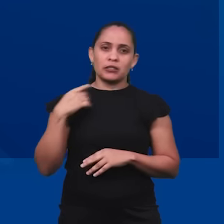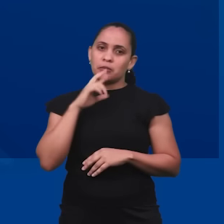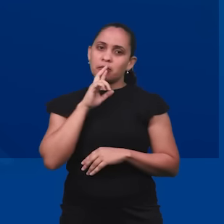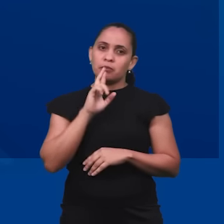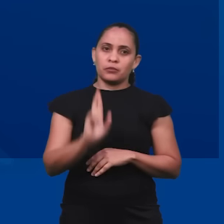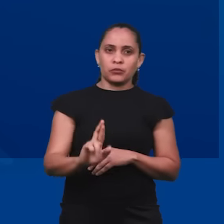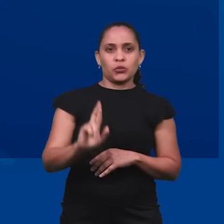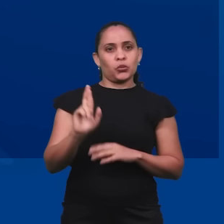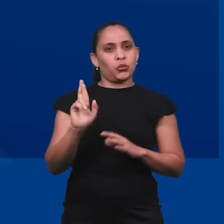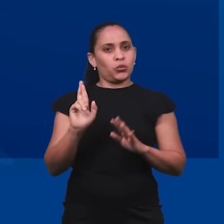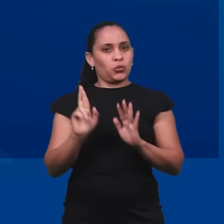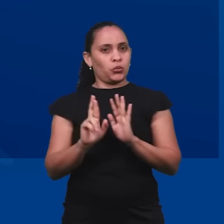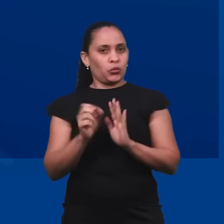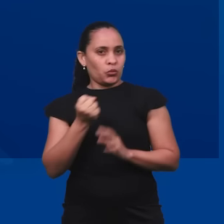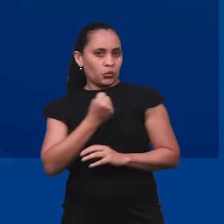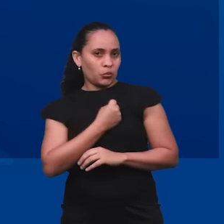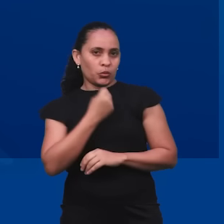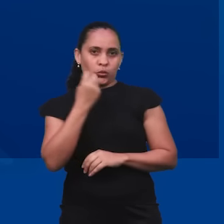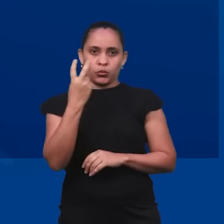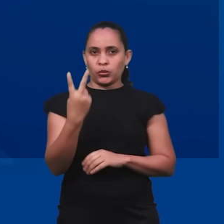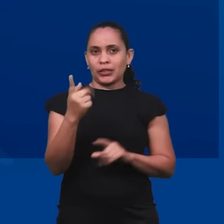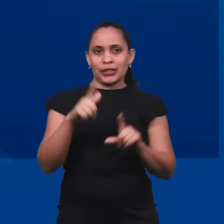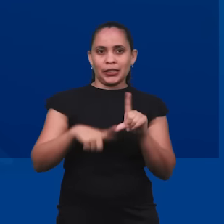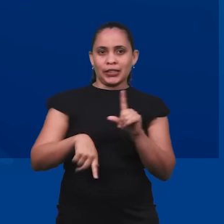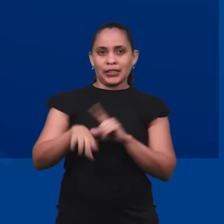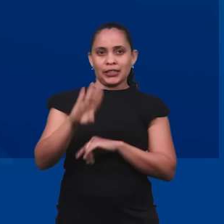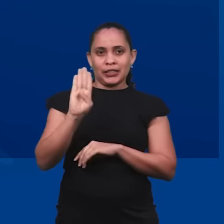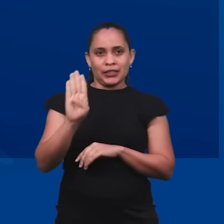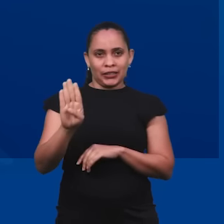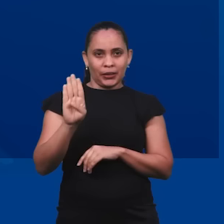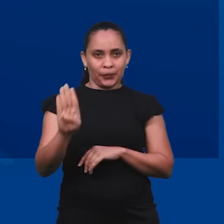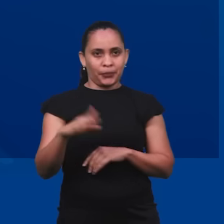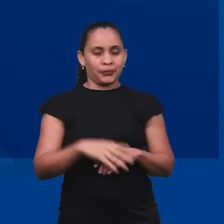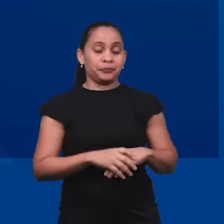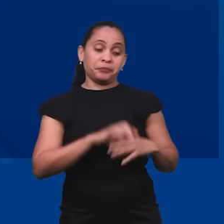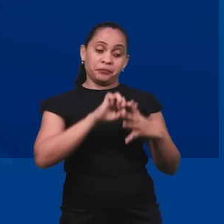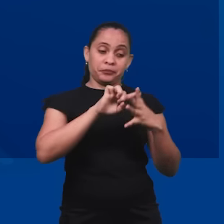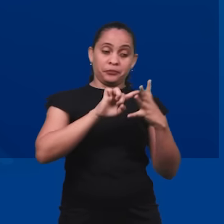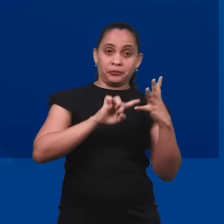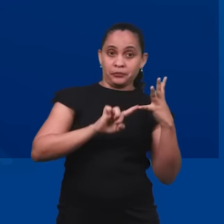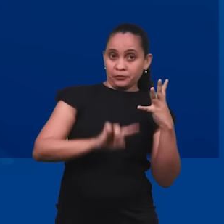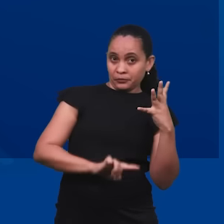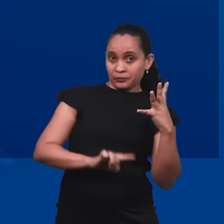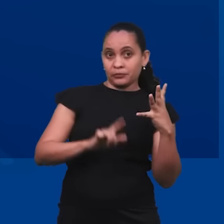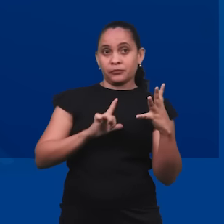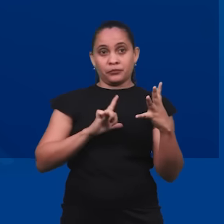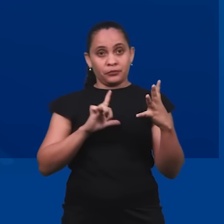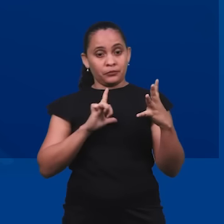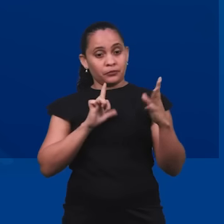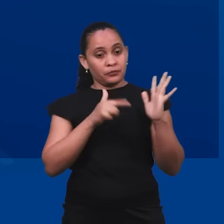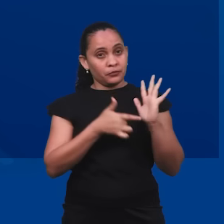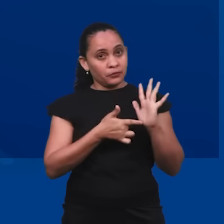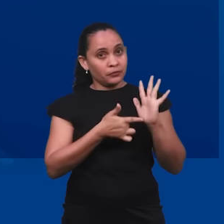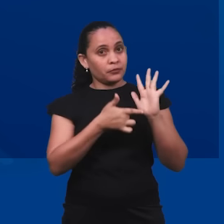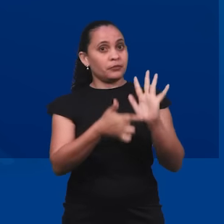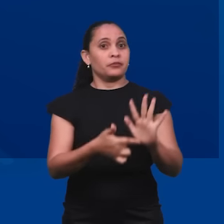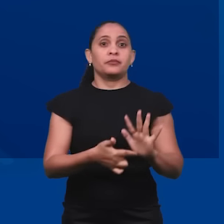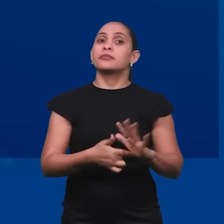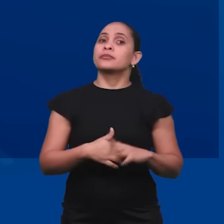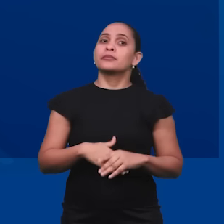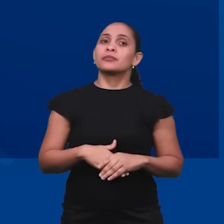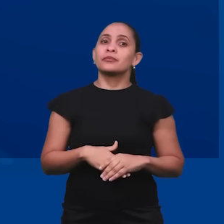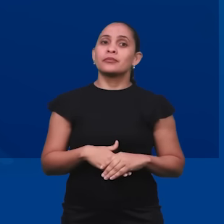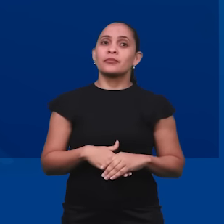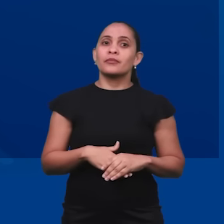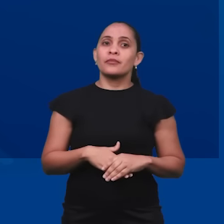a pergunta número 2, a letra B. As 4 cores apontam